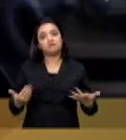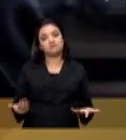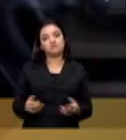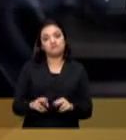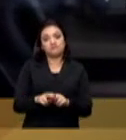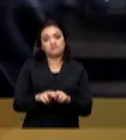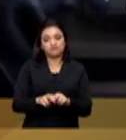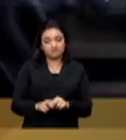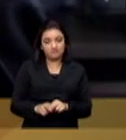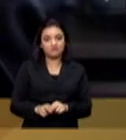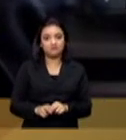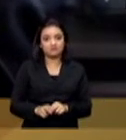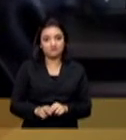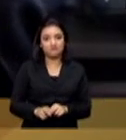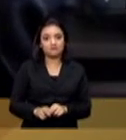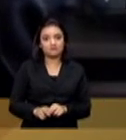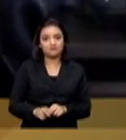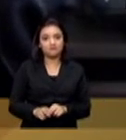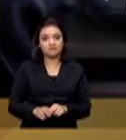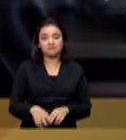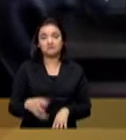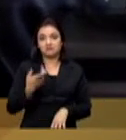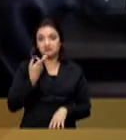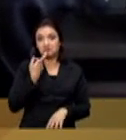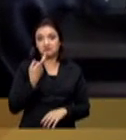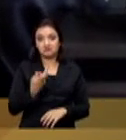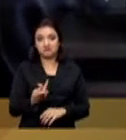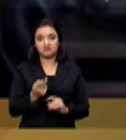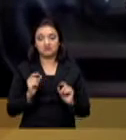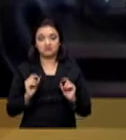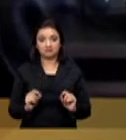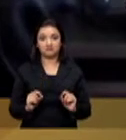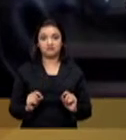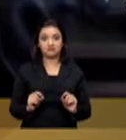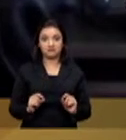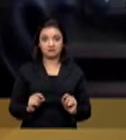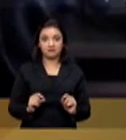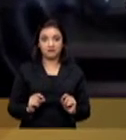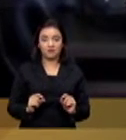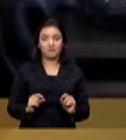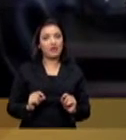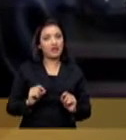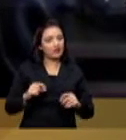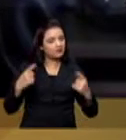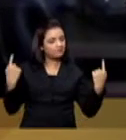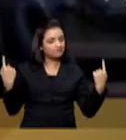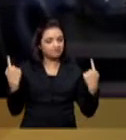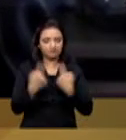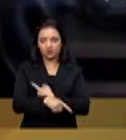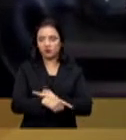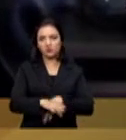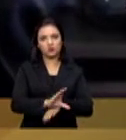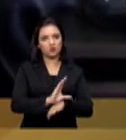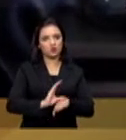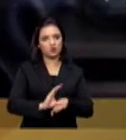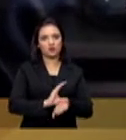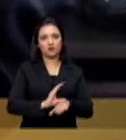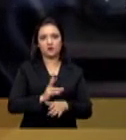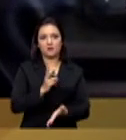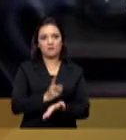dificuldade de concluir pela declaração incidental de inconstitucionalidade